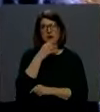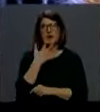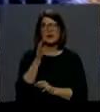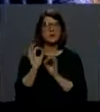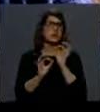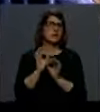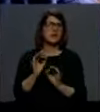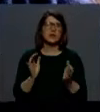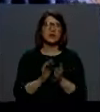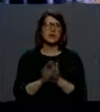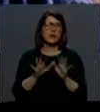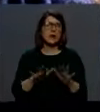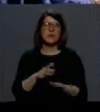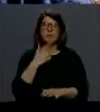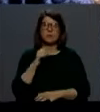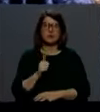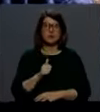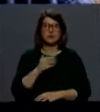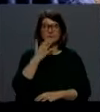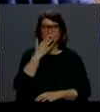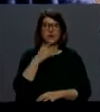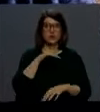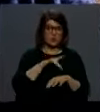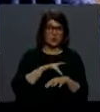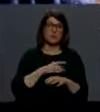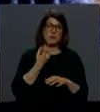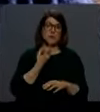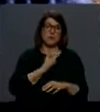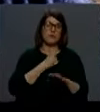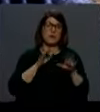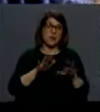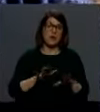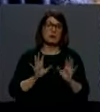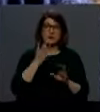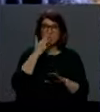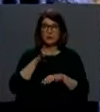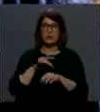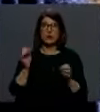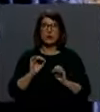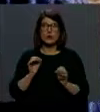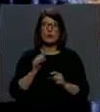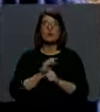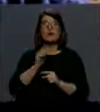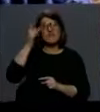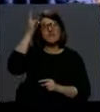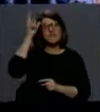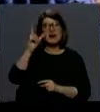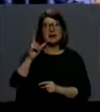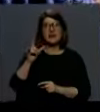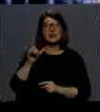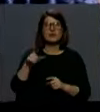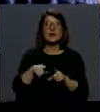e a gente não pode, se a gente ficar doente tem que parar, agora se não ficar doente, porque as vacas não há uma torneira de